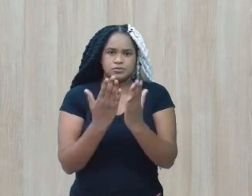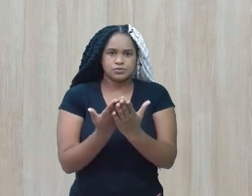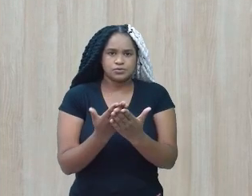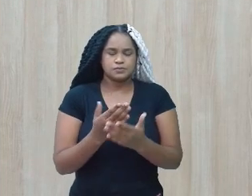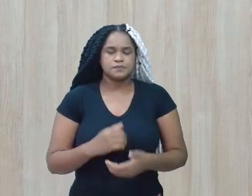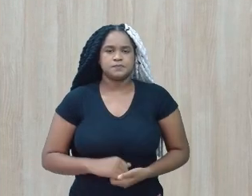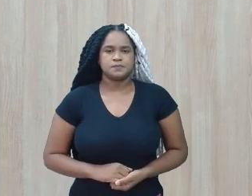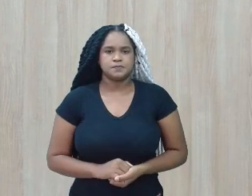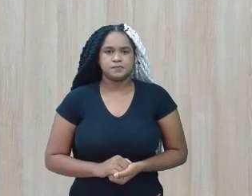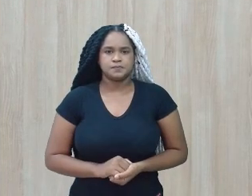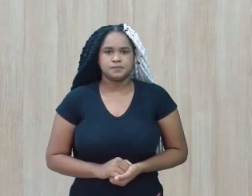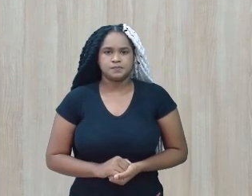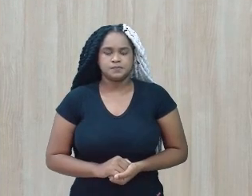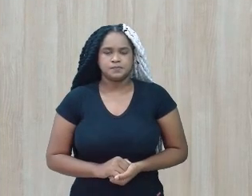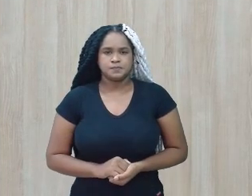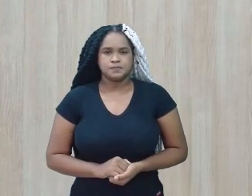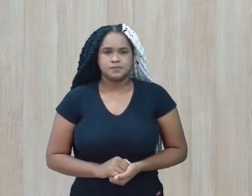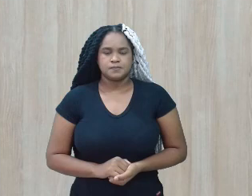contexto escolar.